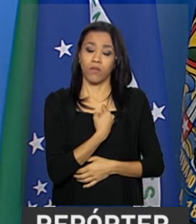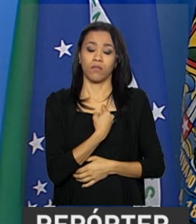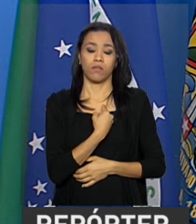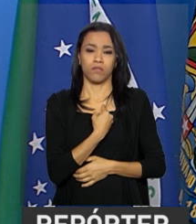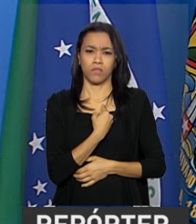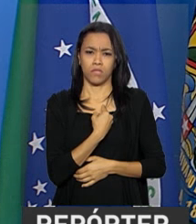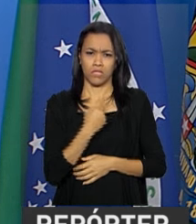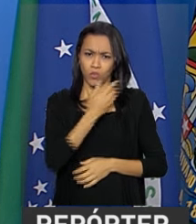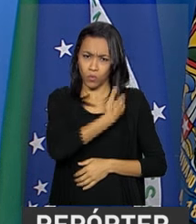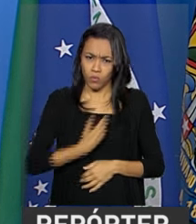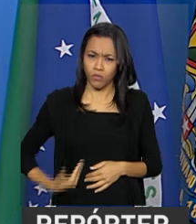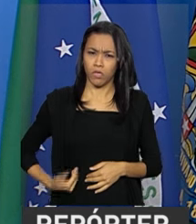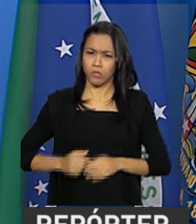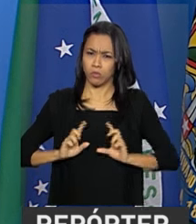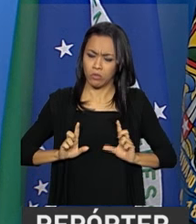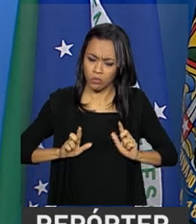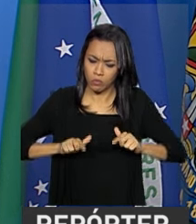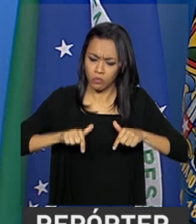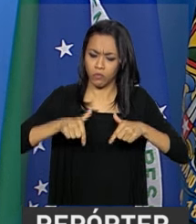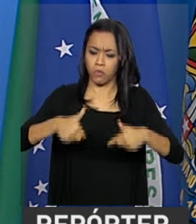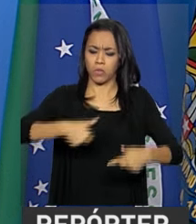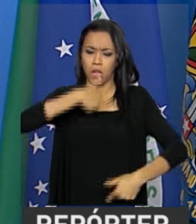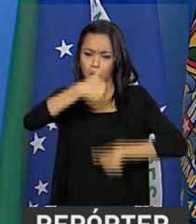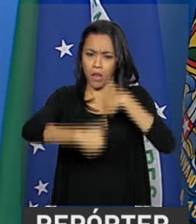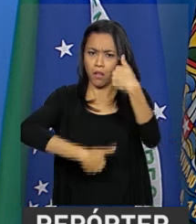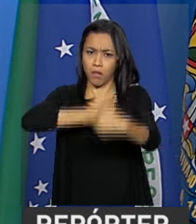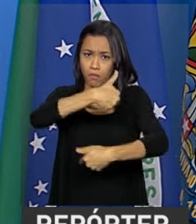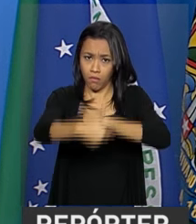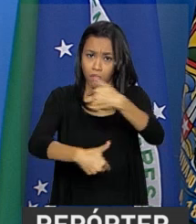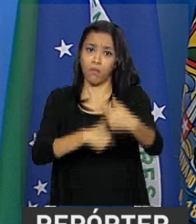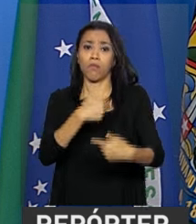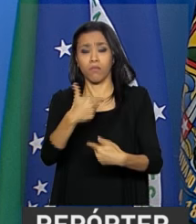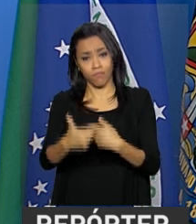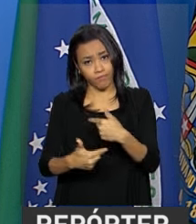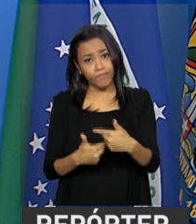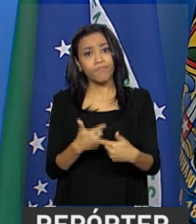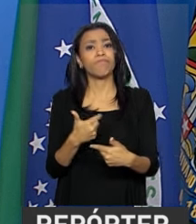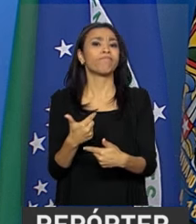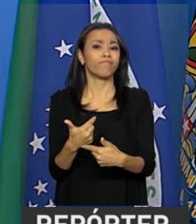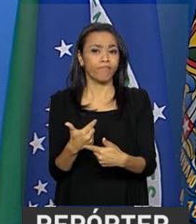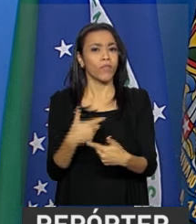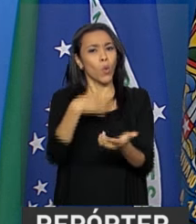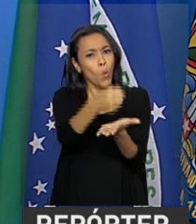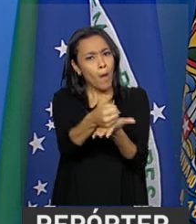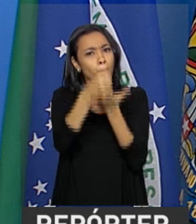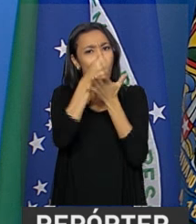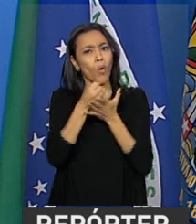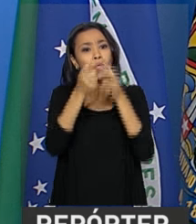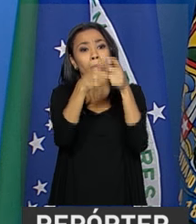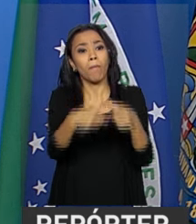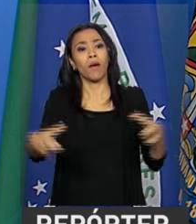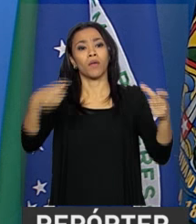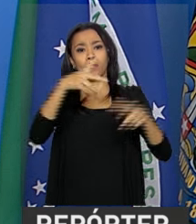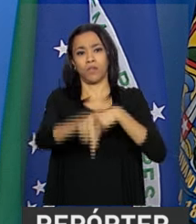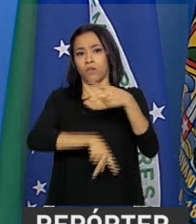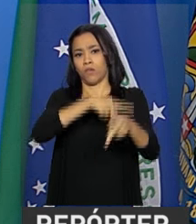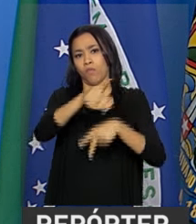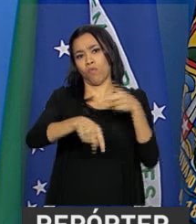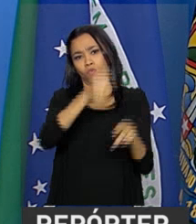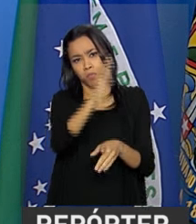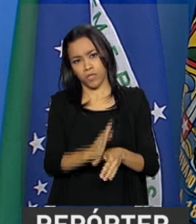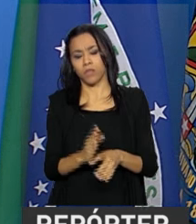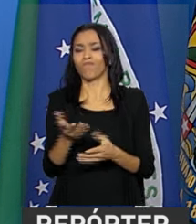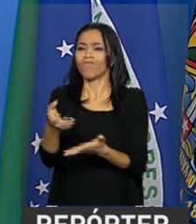fazendo um esforço extraordinário, com apoio, convenhamos, da grande maioria do povo brasileiro, com